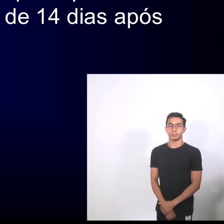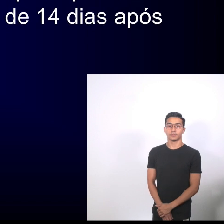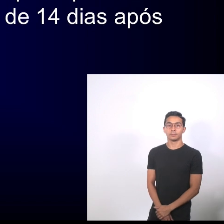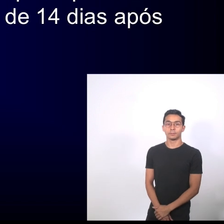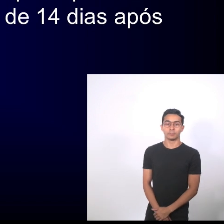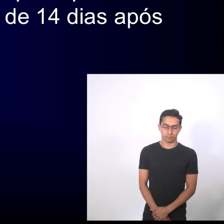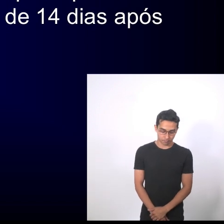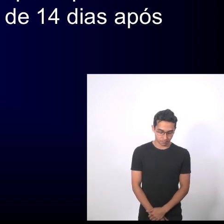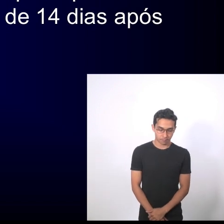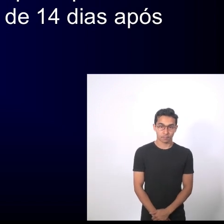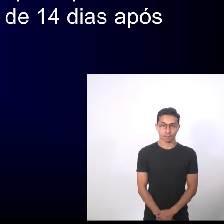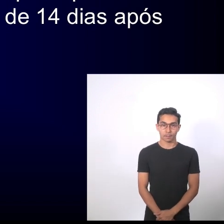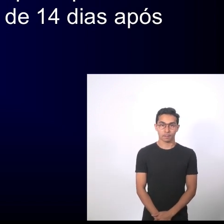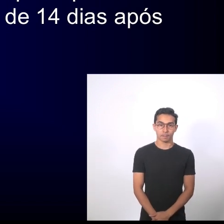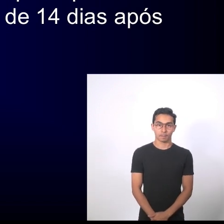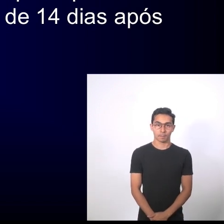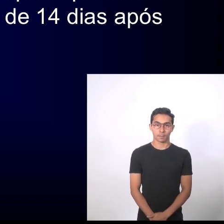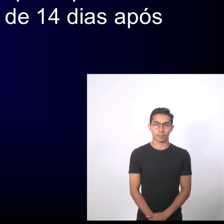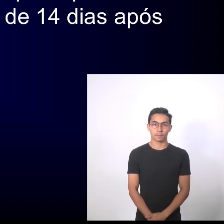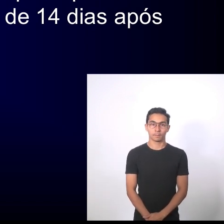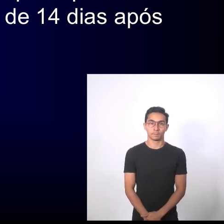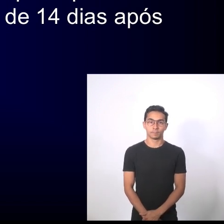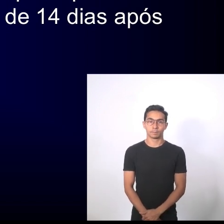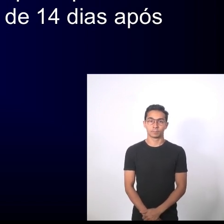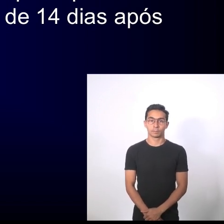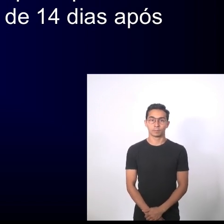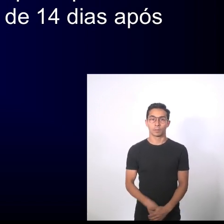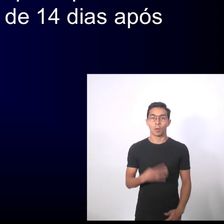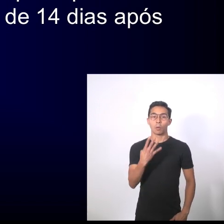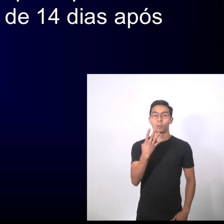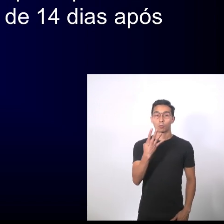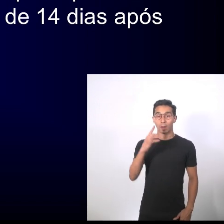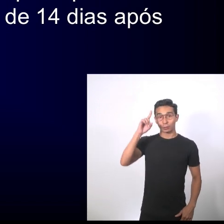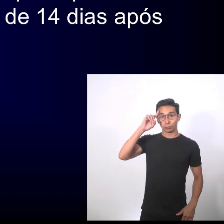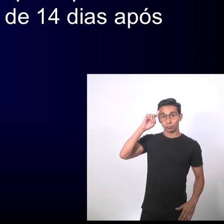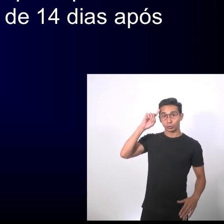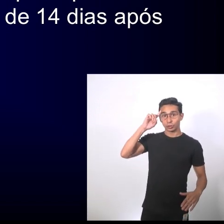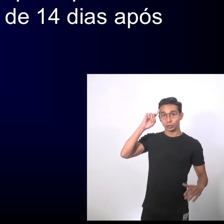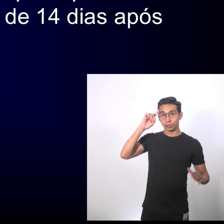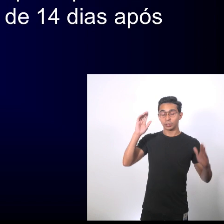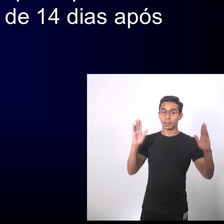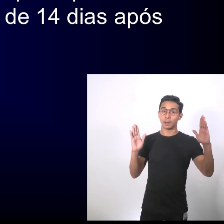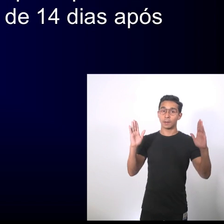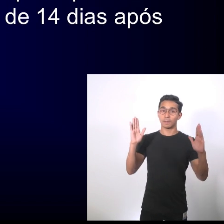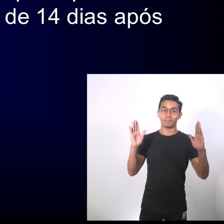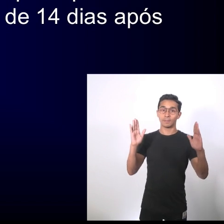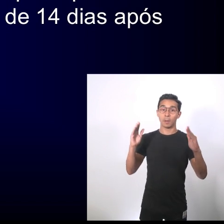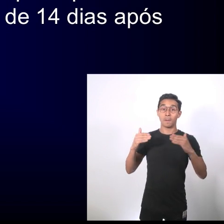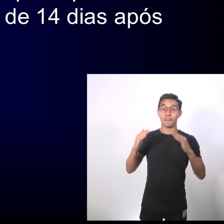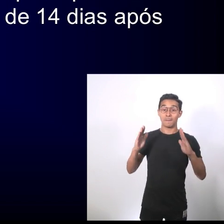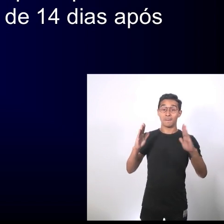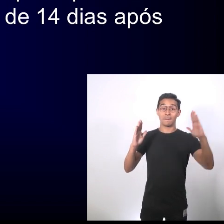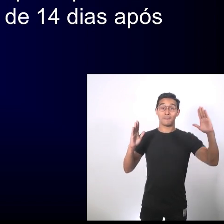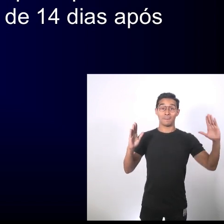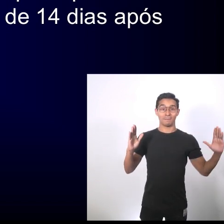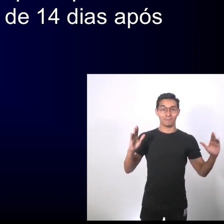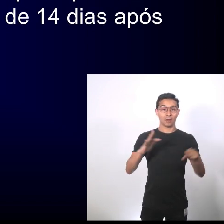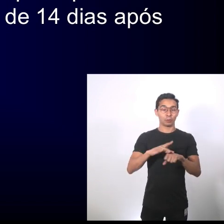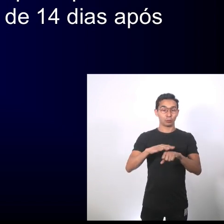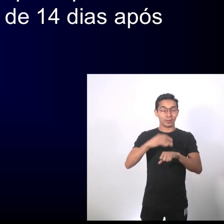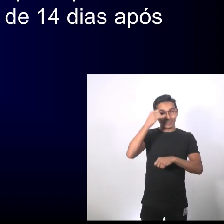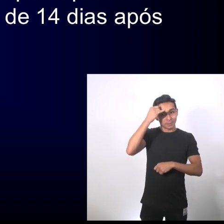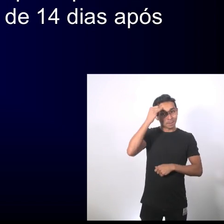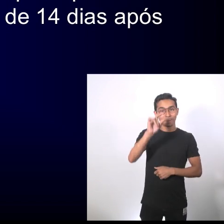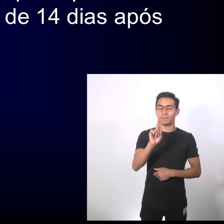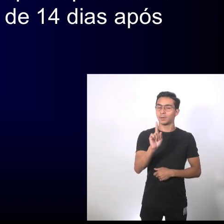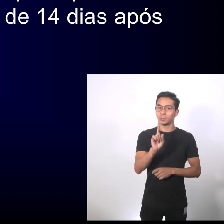abortar a evolução da doença. Se você passar de 4 dias até 14 dias, você não impede a doença, mas você minimiza os sintomas,